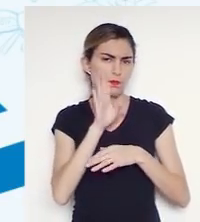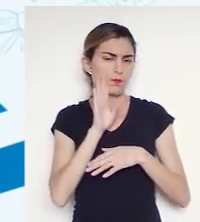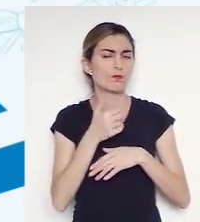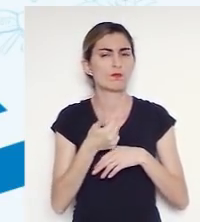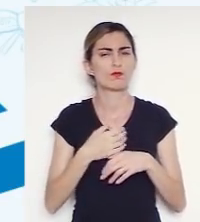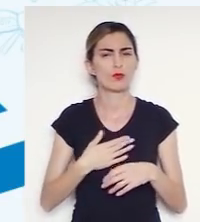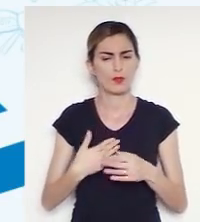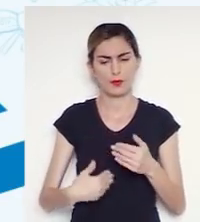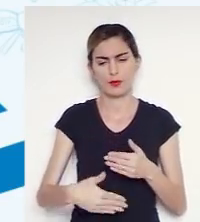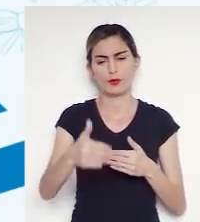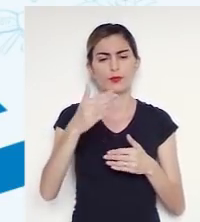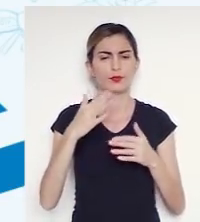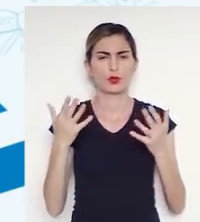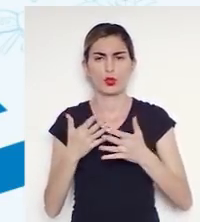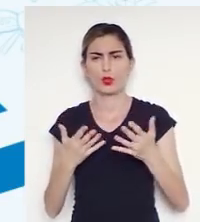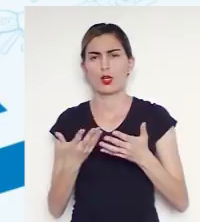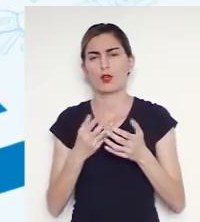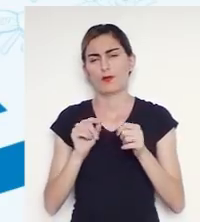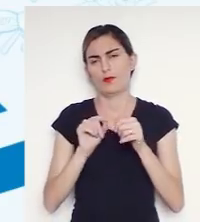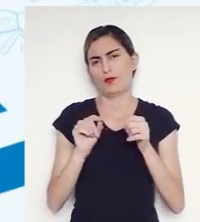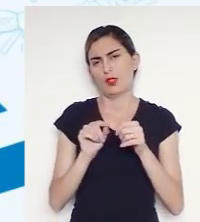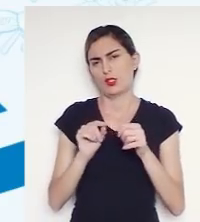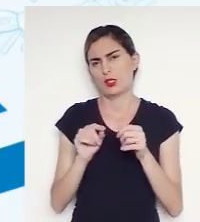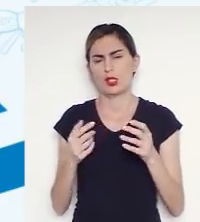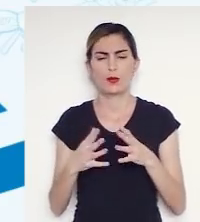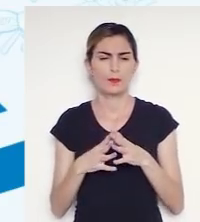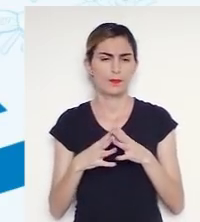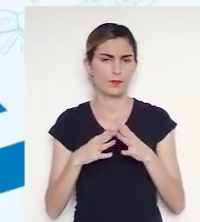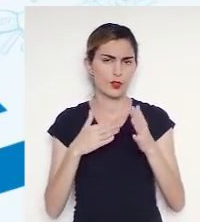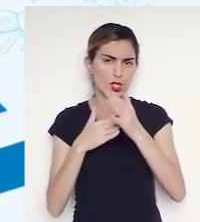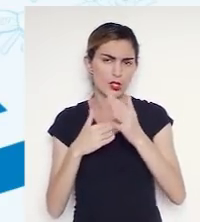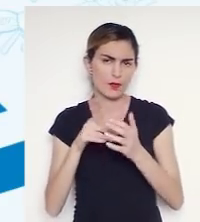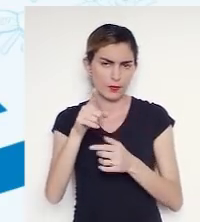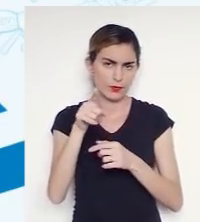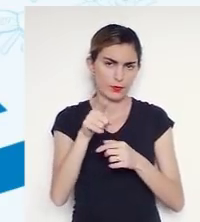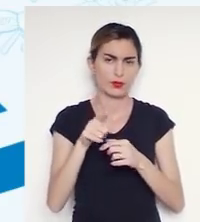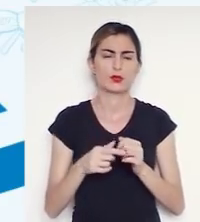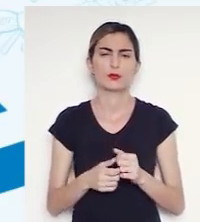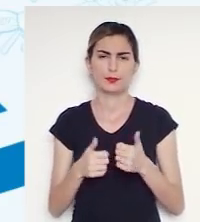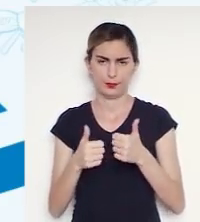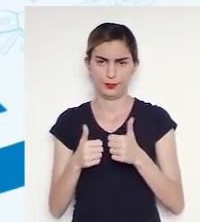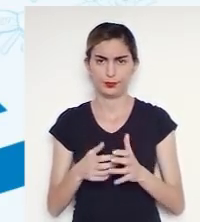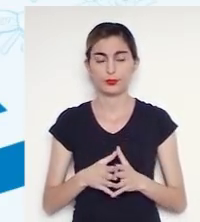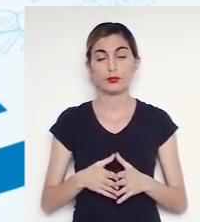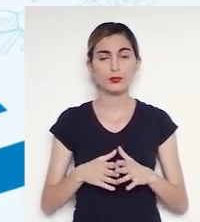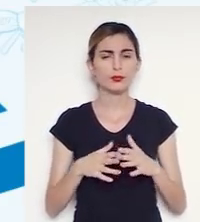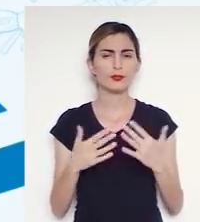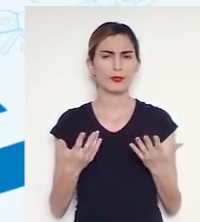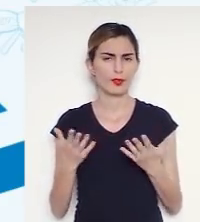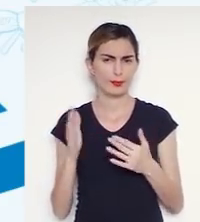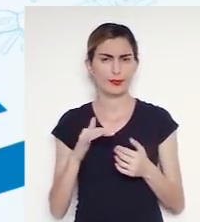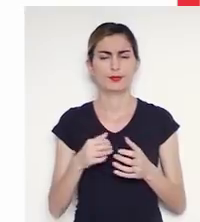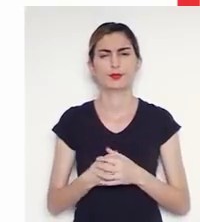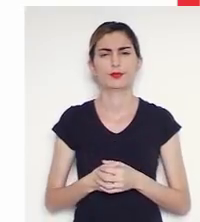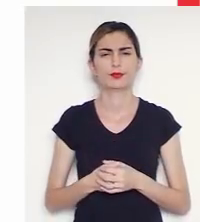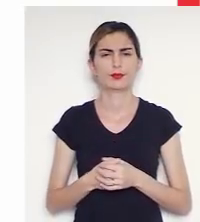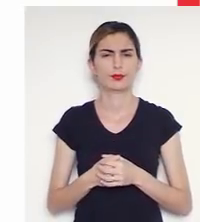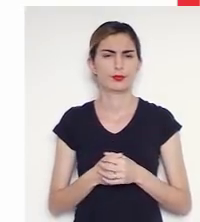legal. Vamos um pouquinho mais adiante agora. Eu quero fazer um desafio aí para você, tá bom? Um exercício. Vamos